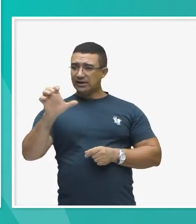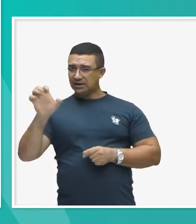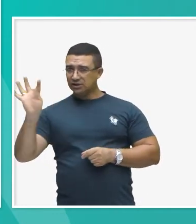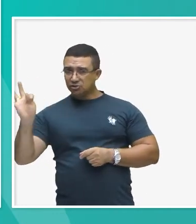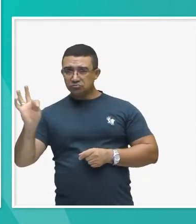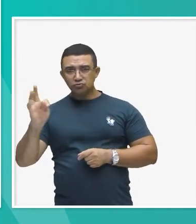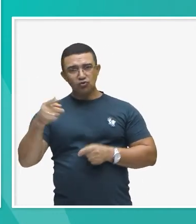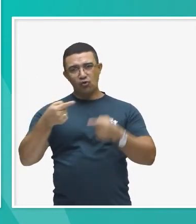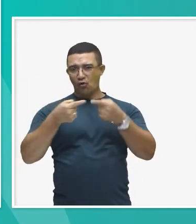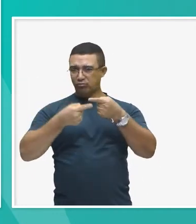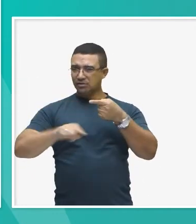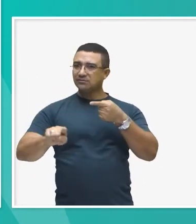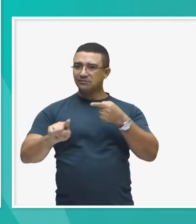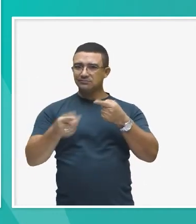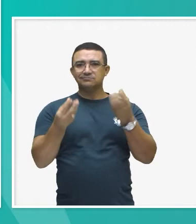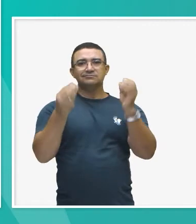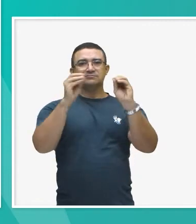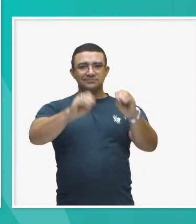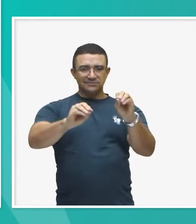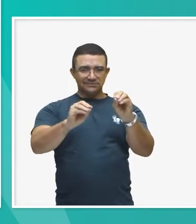é